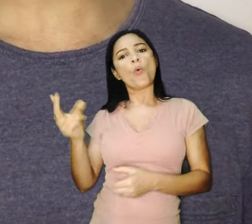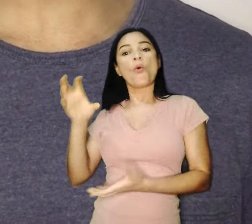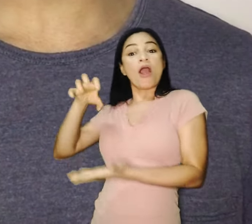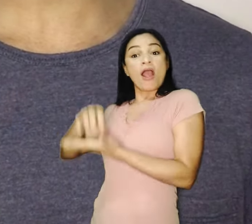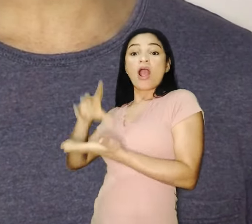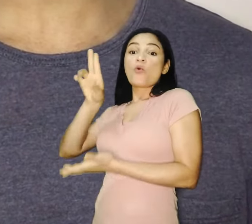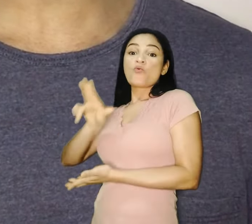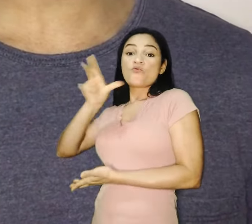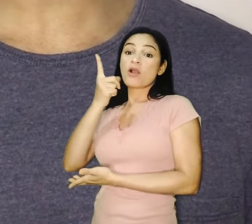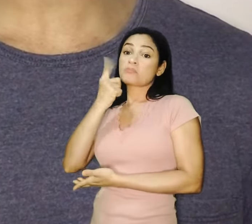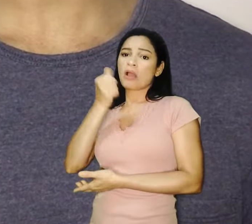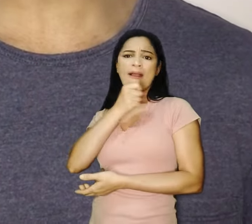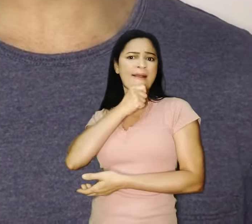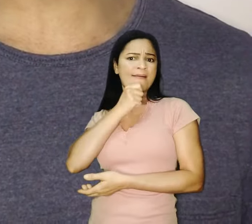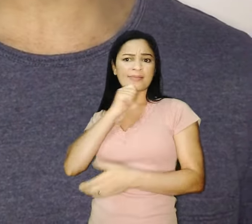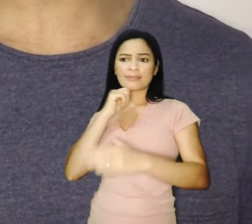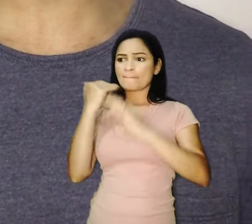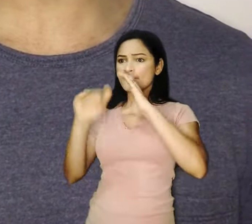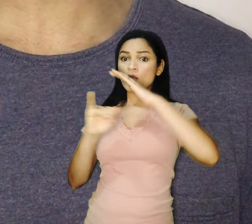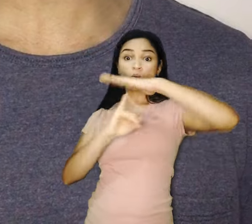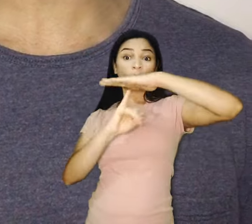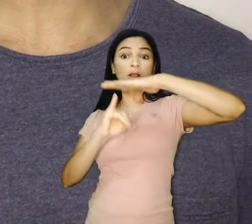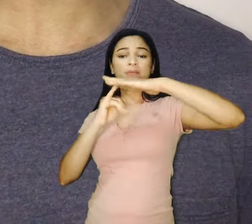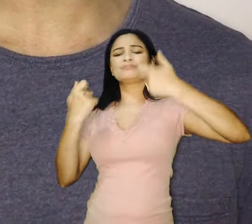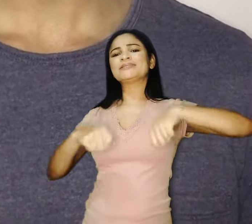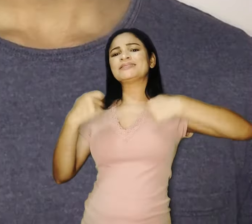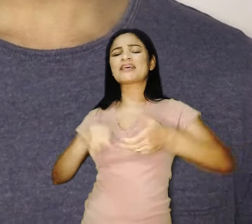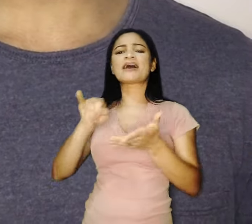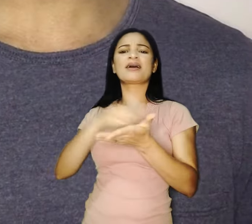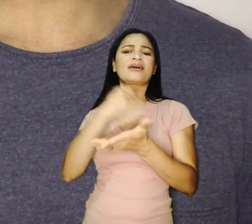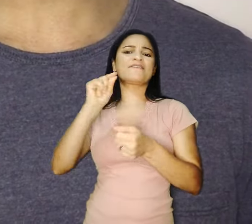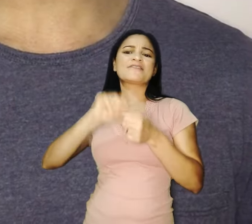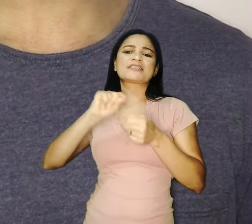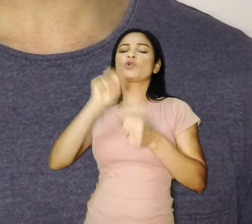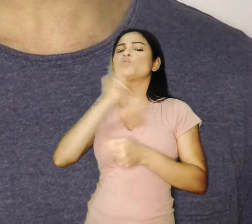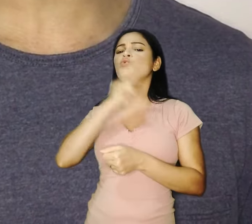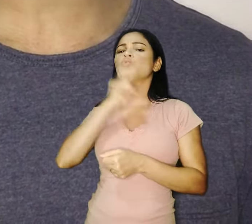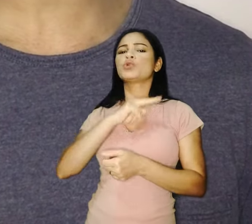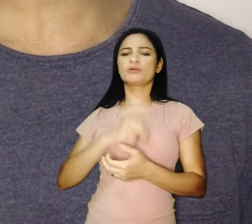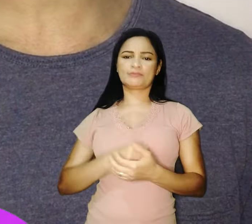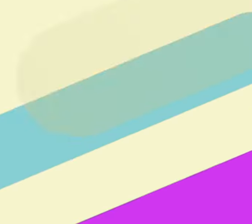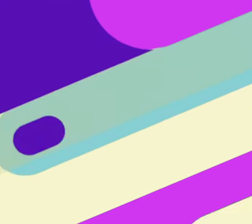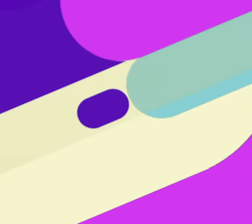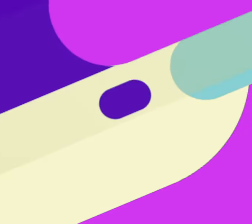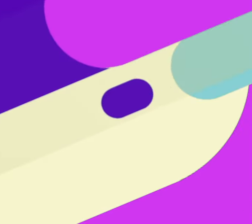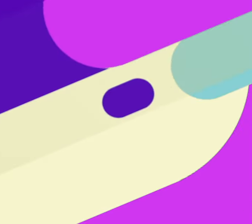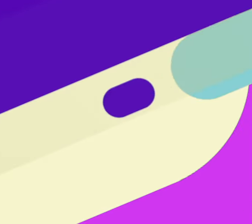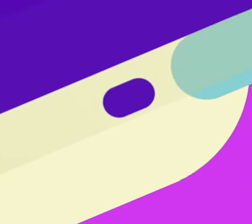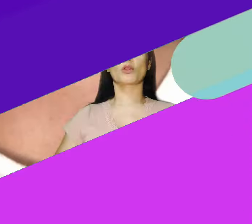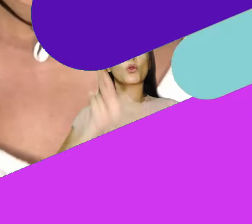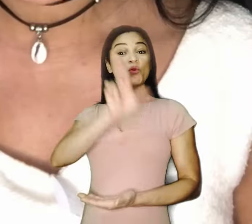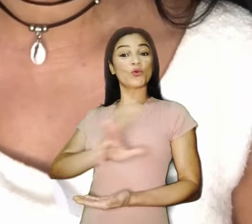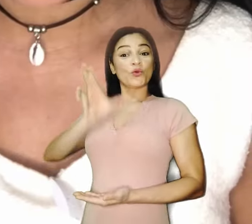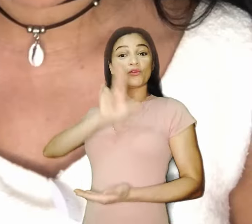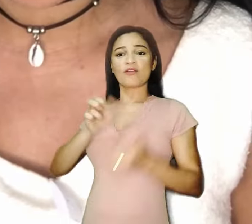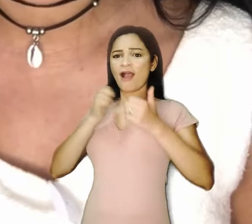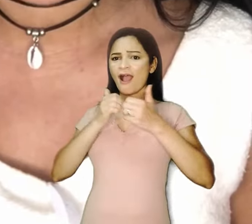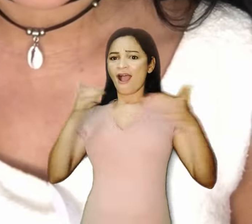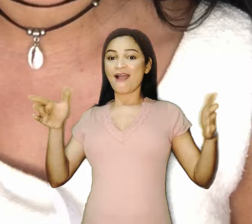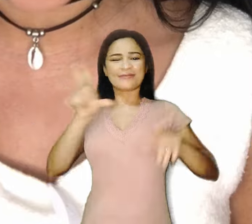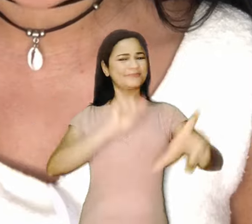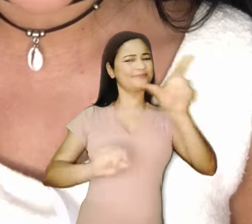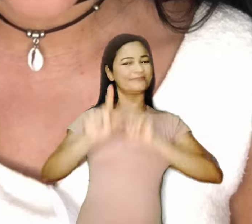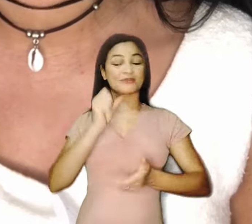ou unidade de ensino da UFAO, ainda não tem e-mail institucional, precisa providenciar o quanto antes. O FAO